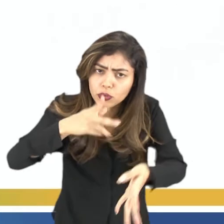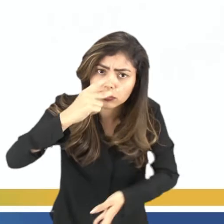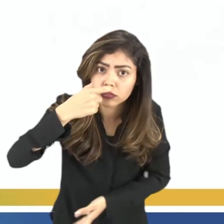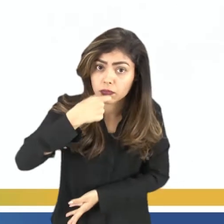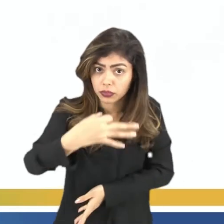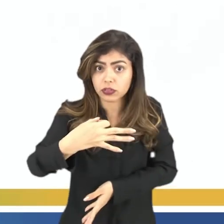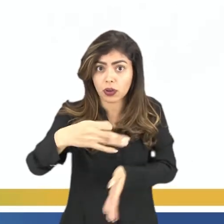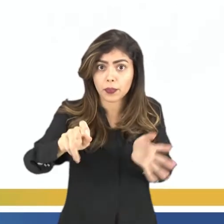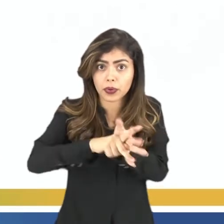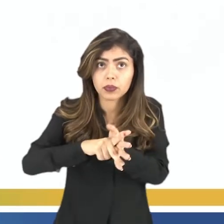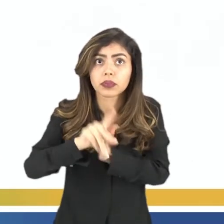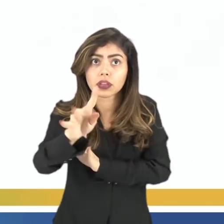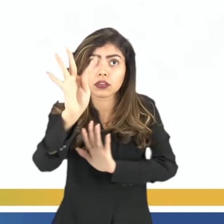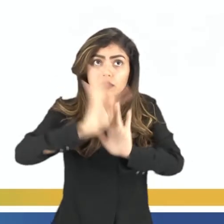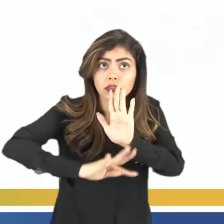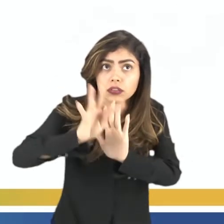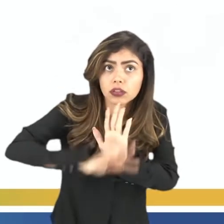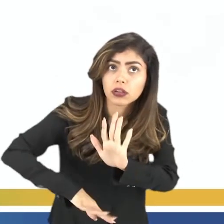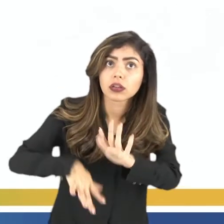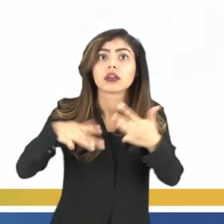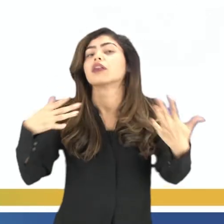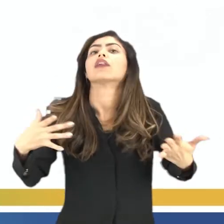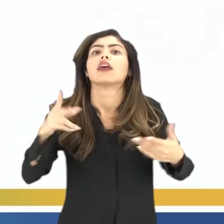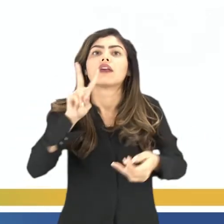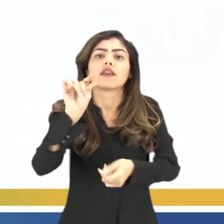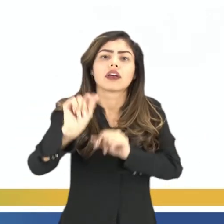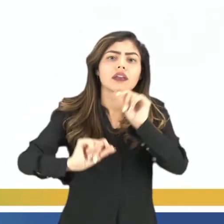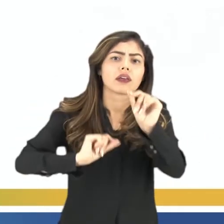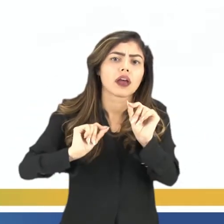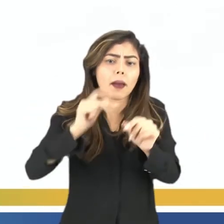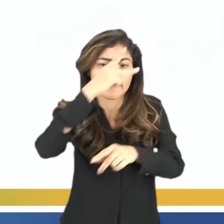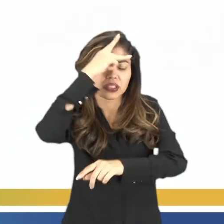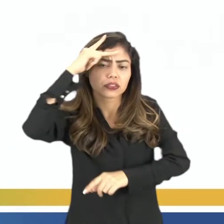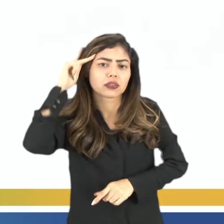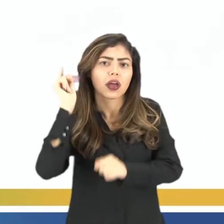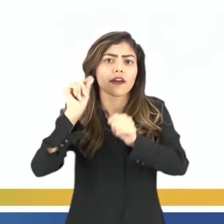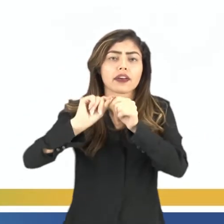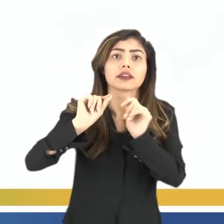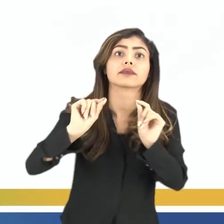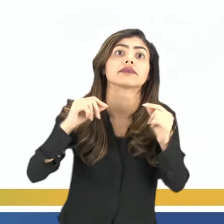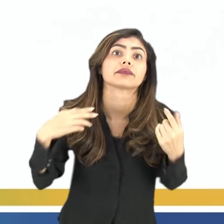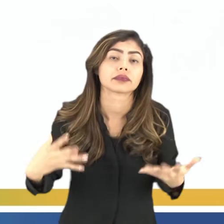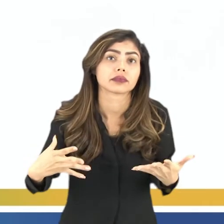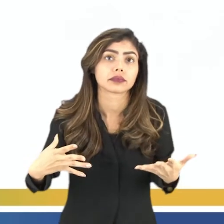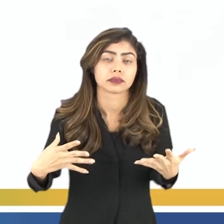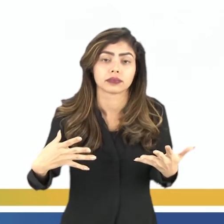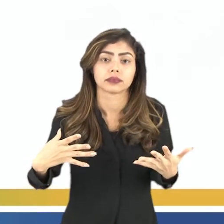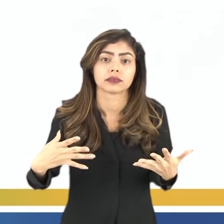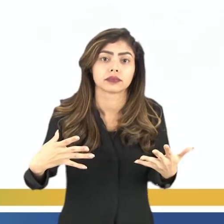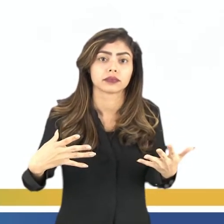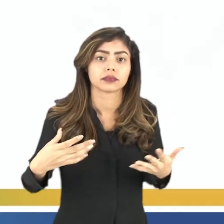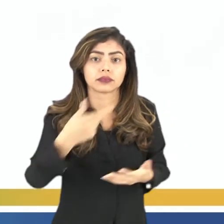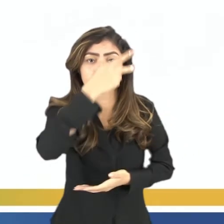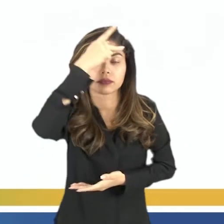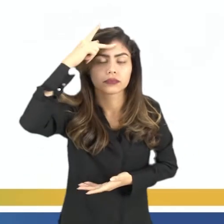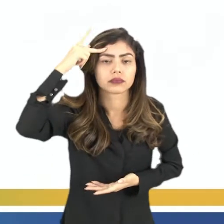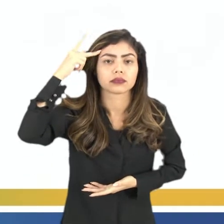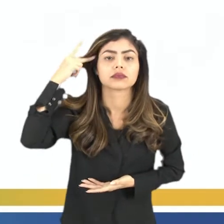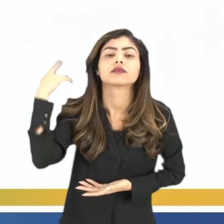vista nestes textos, tá? E essas pessoas costumam ser pessoas que